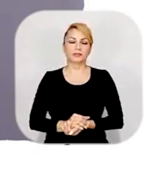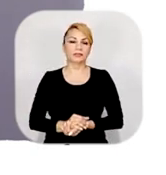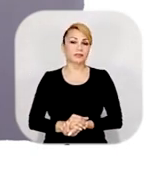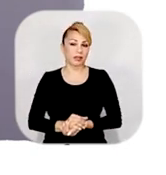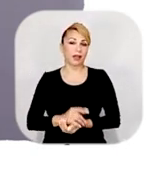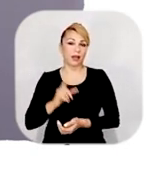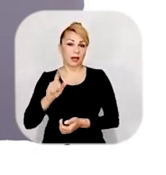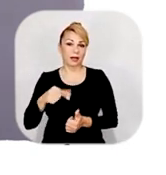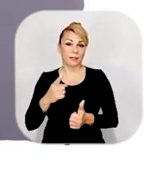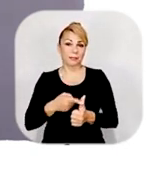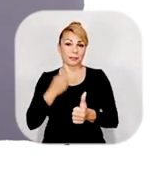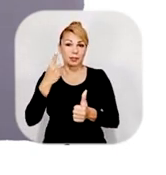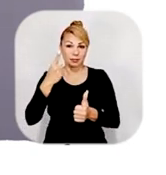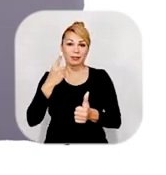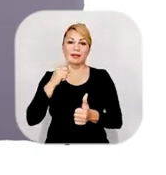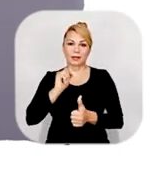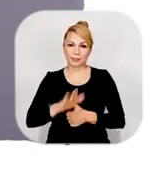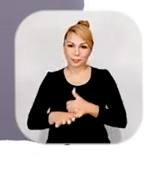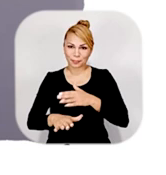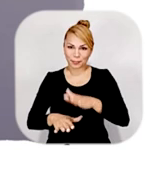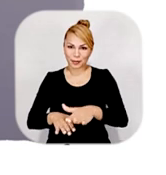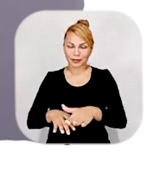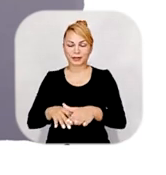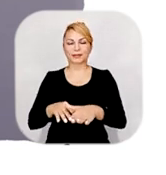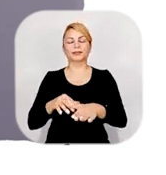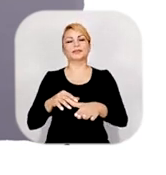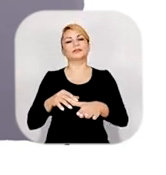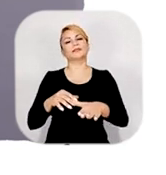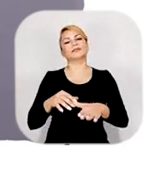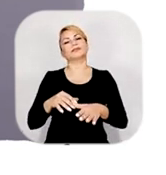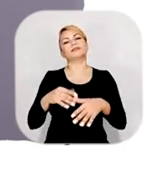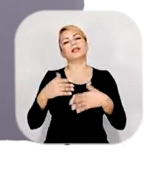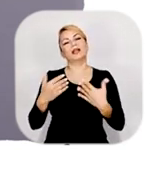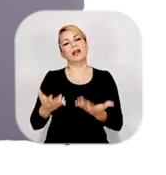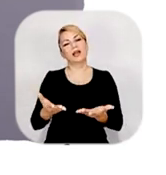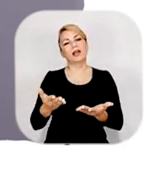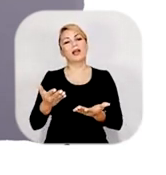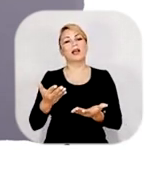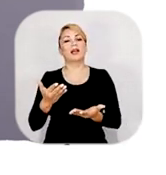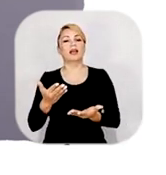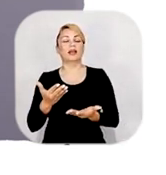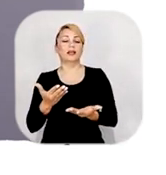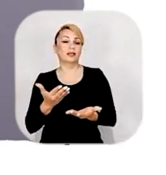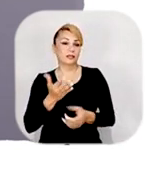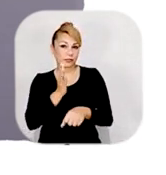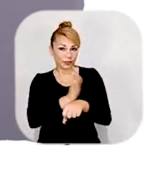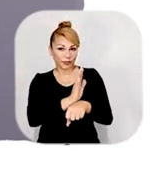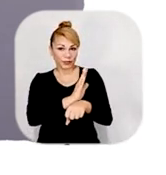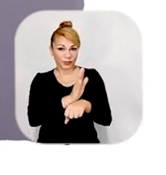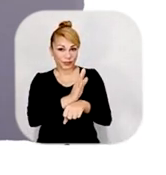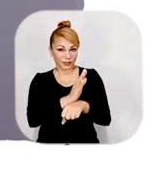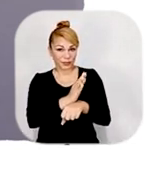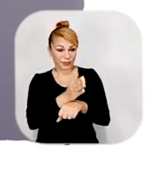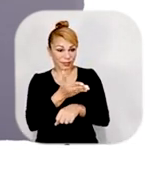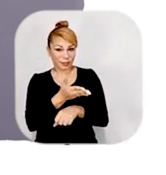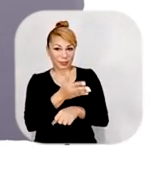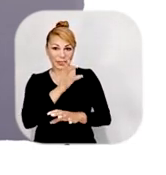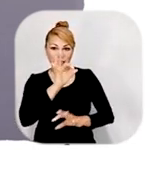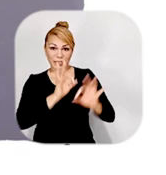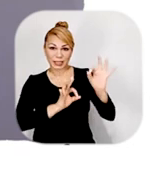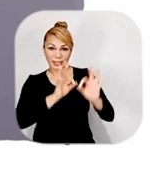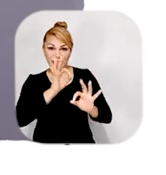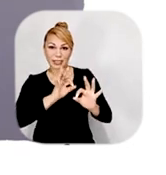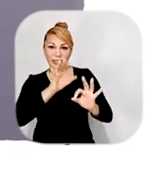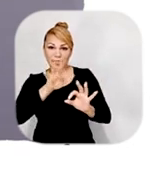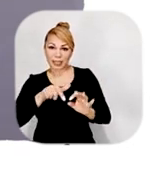um primeiro, digamos, o primeiro passo, e, sobretudo, esse formato desse filme é para